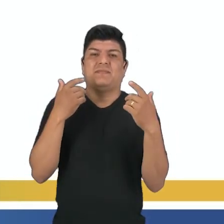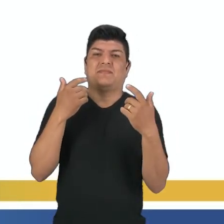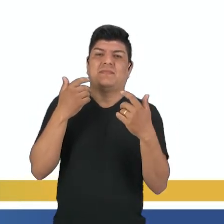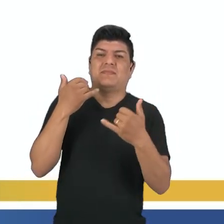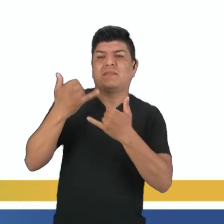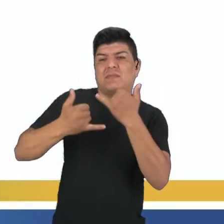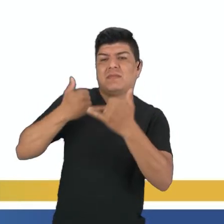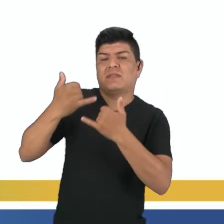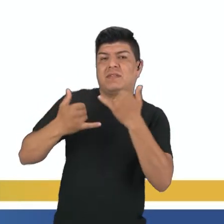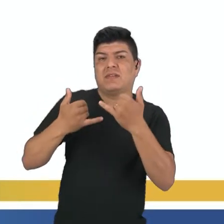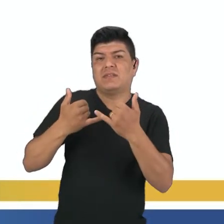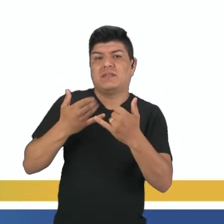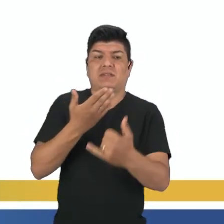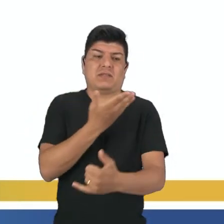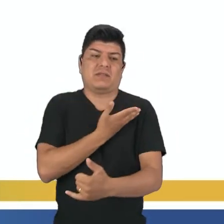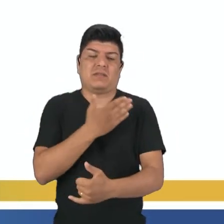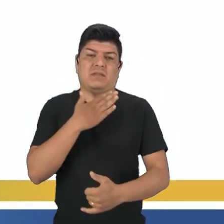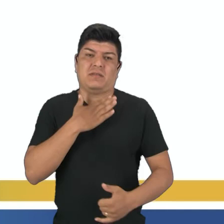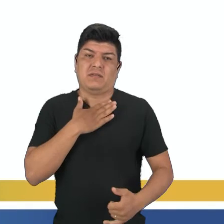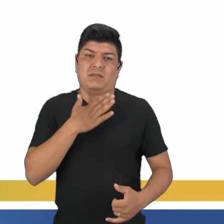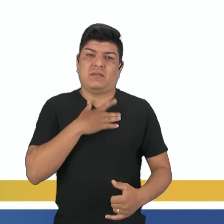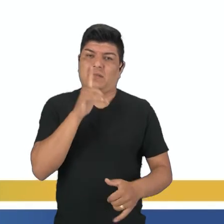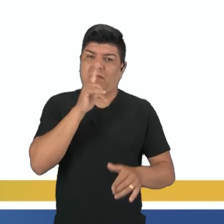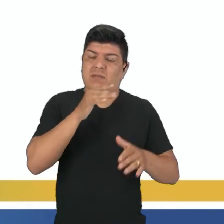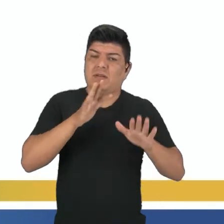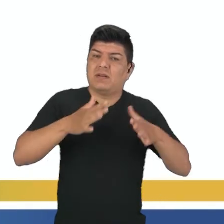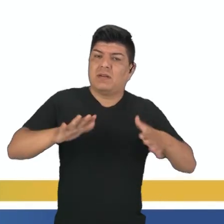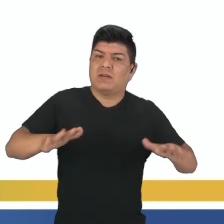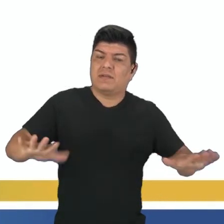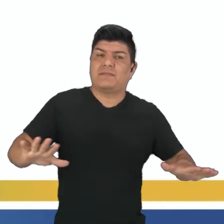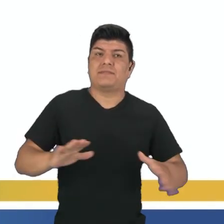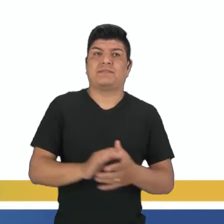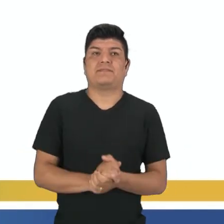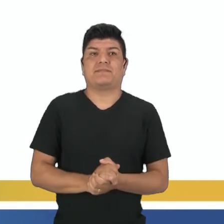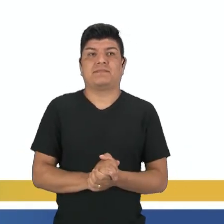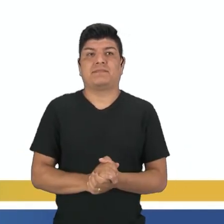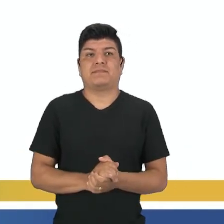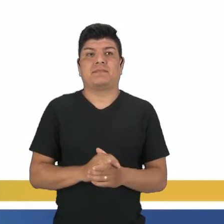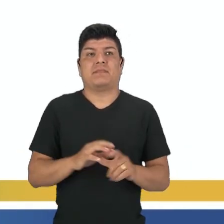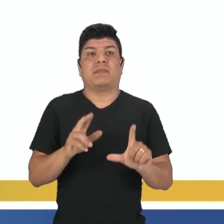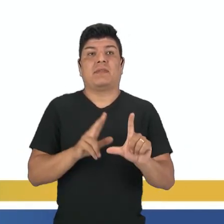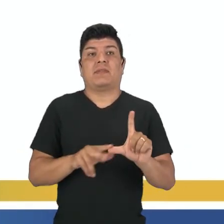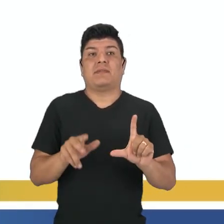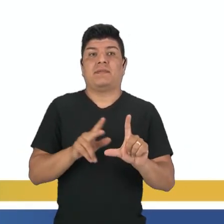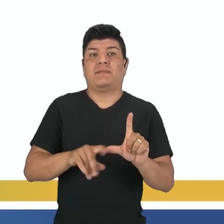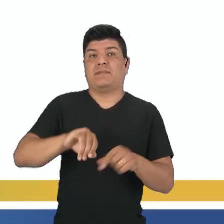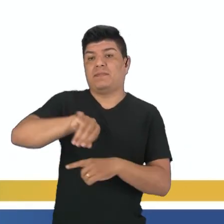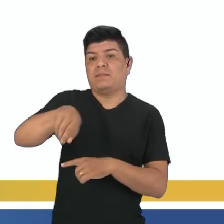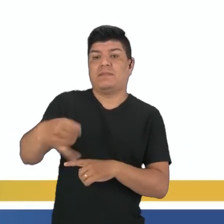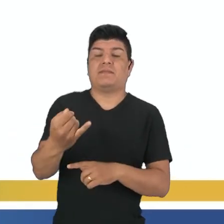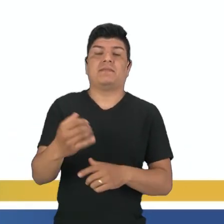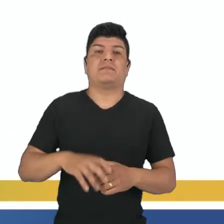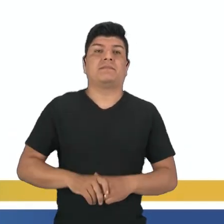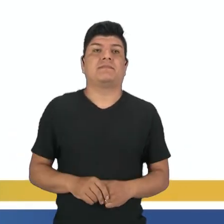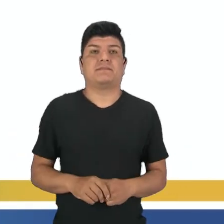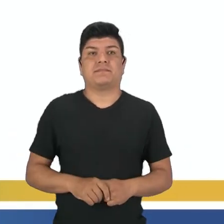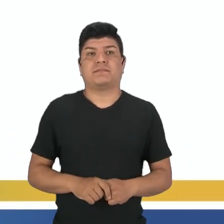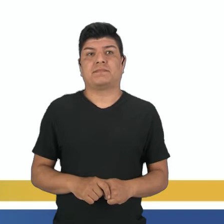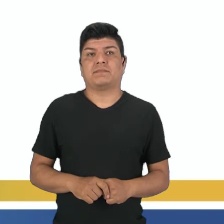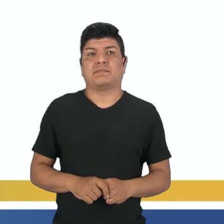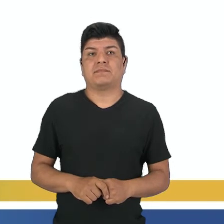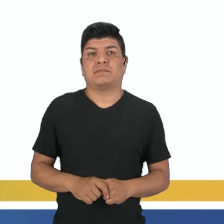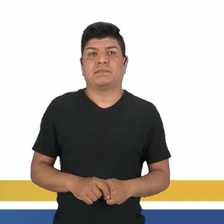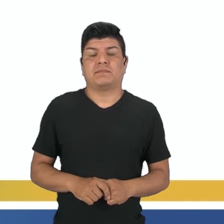meus amigos na praia, né? E a letra J é assim, uso o dicionário de espanhol em